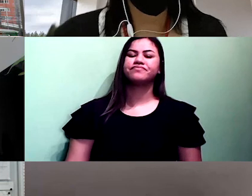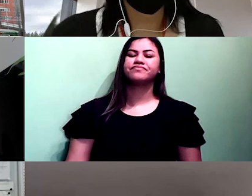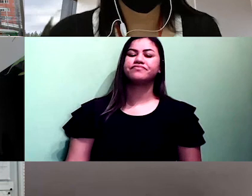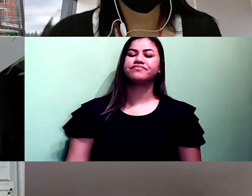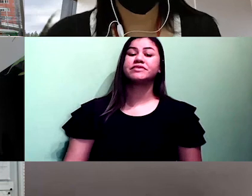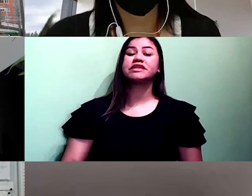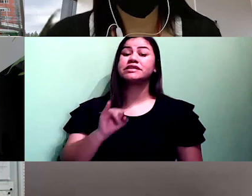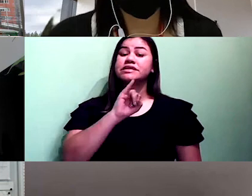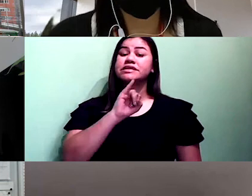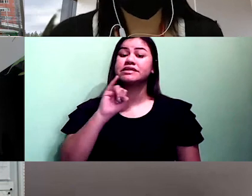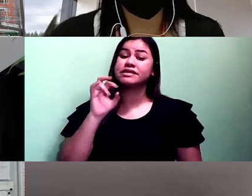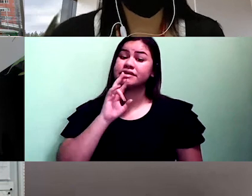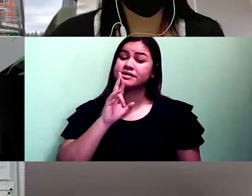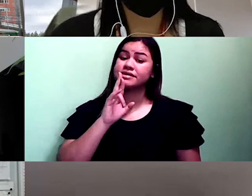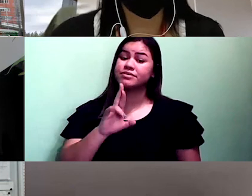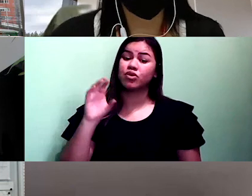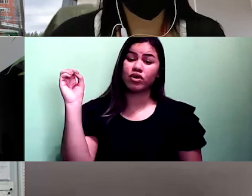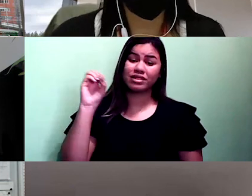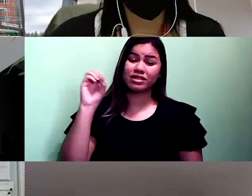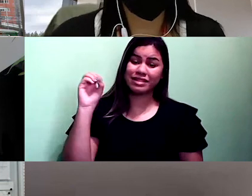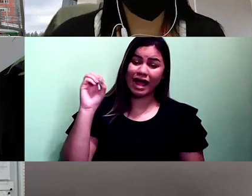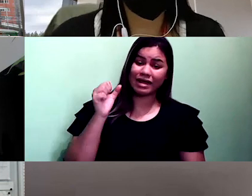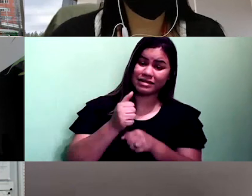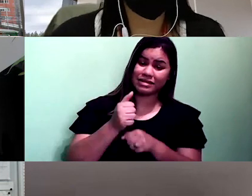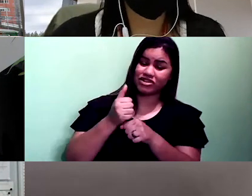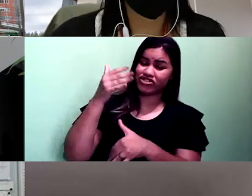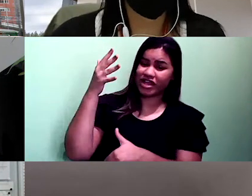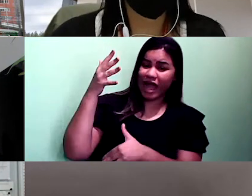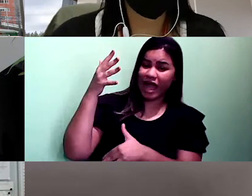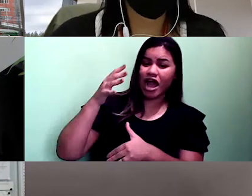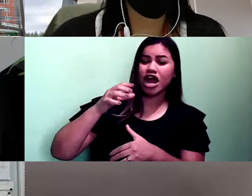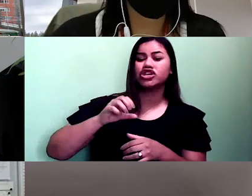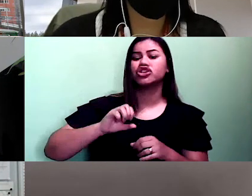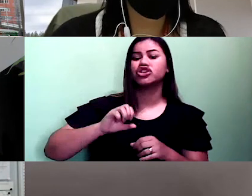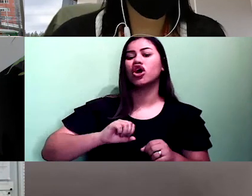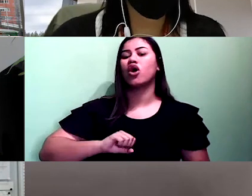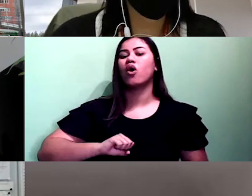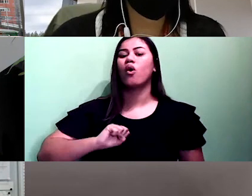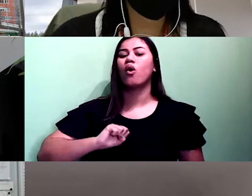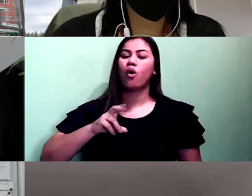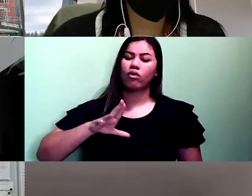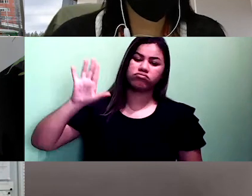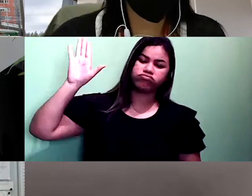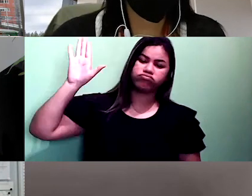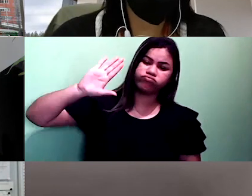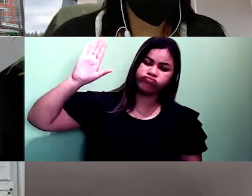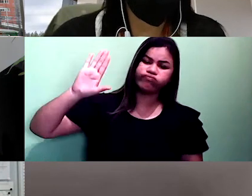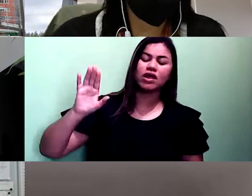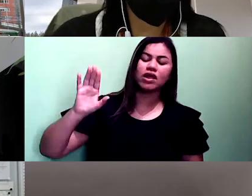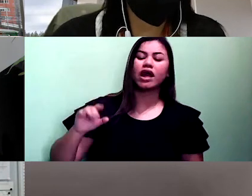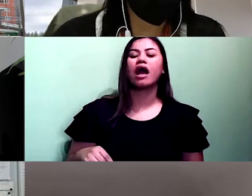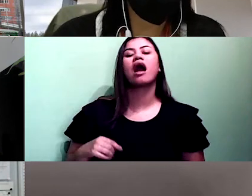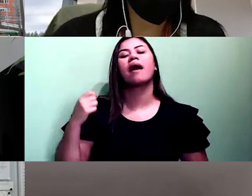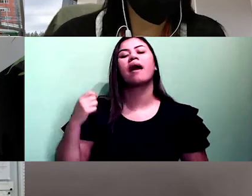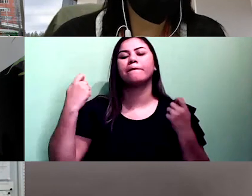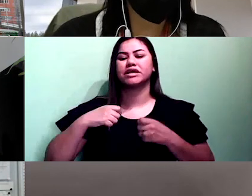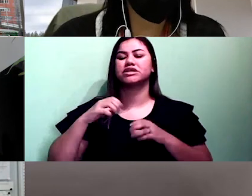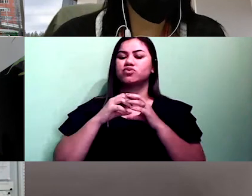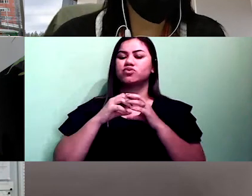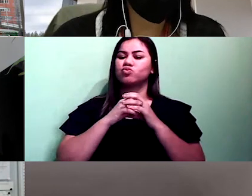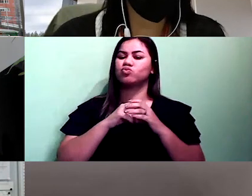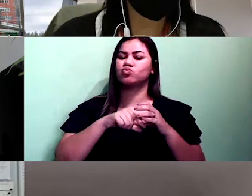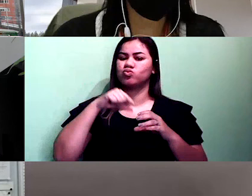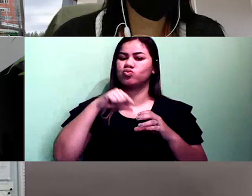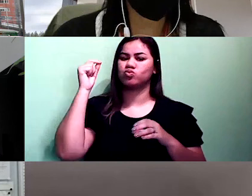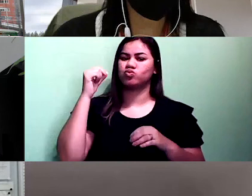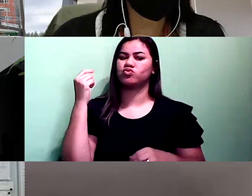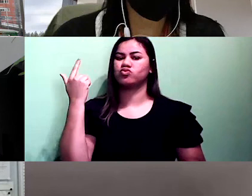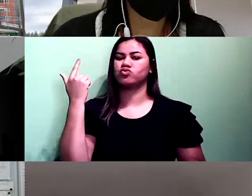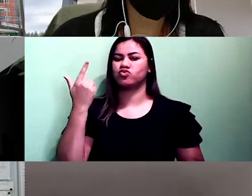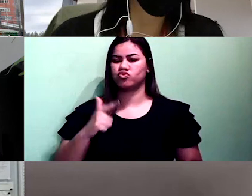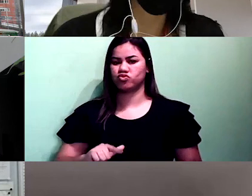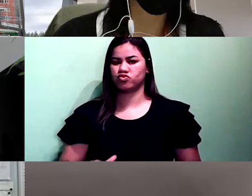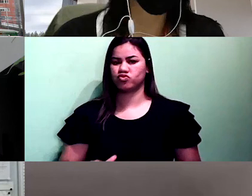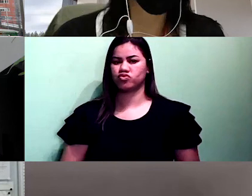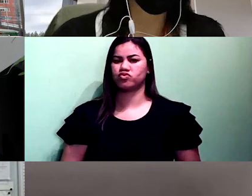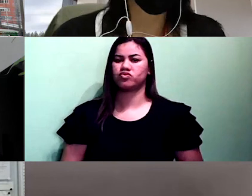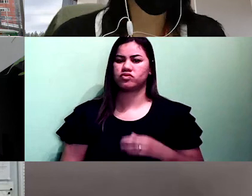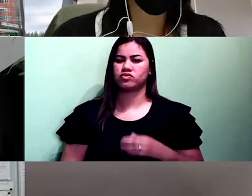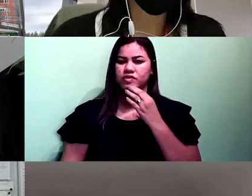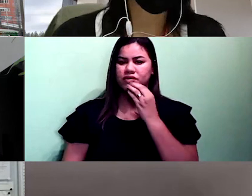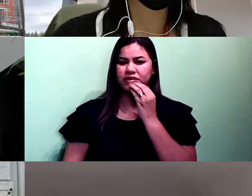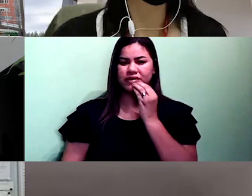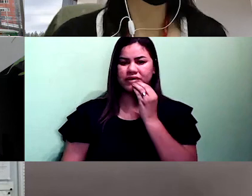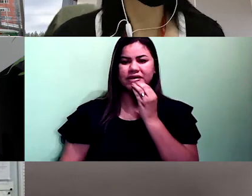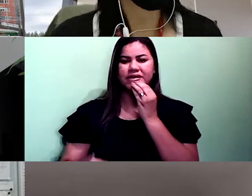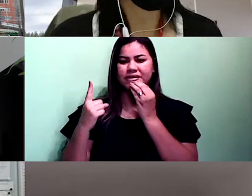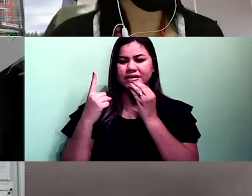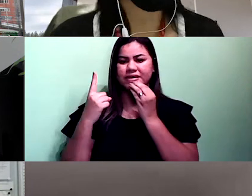não responder ou pelo chat, ou áudio, ou alguma coisa assim, a gente sorteia um outro número. Tá bom? Então, 6 número números 1 a 95.